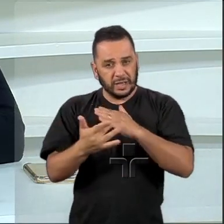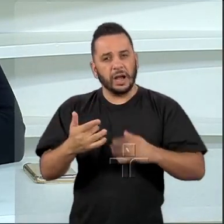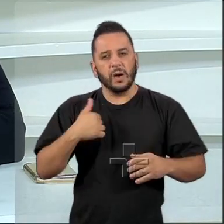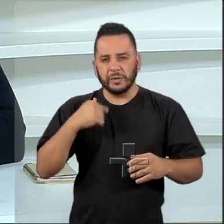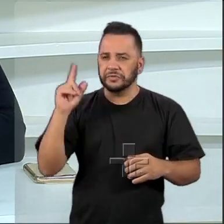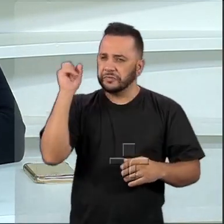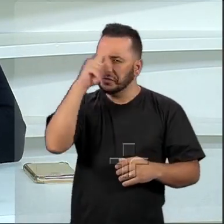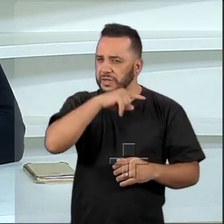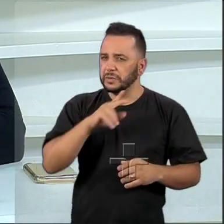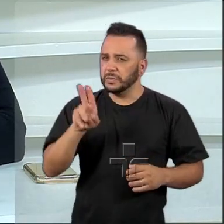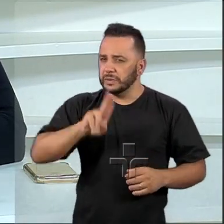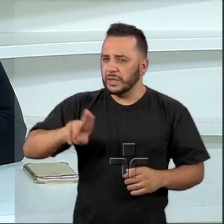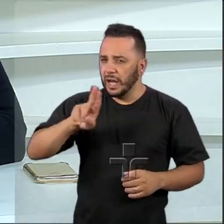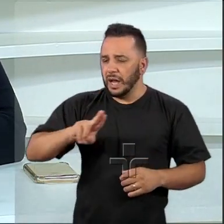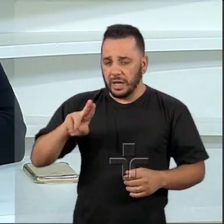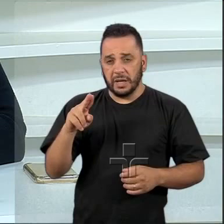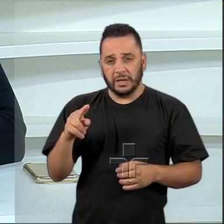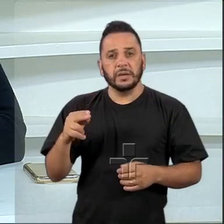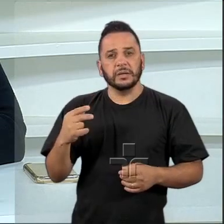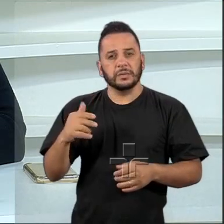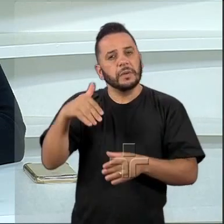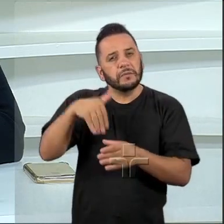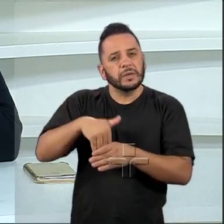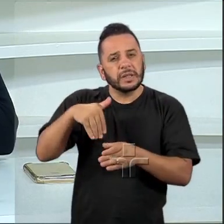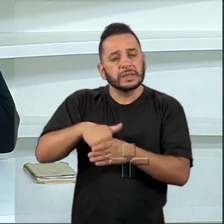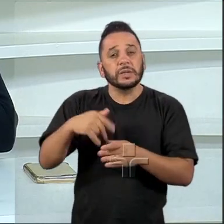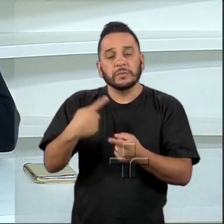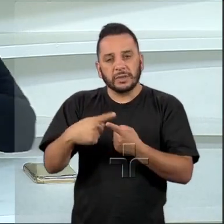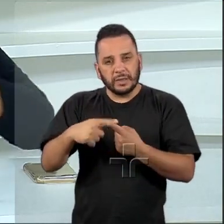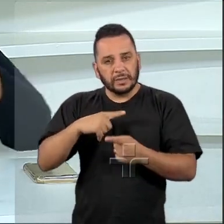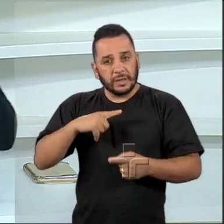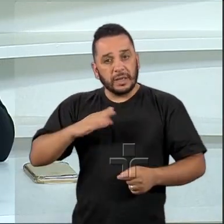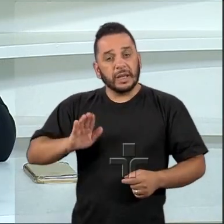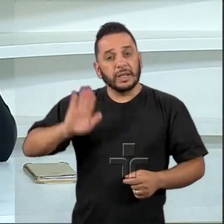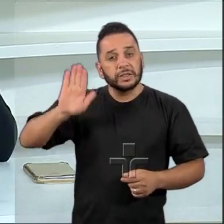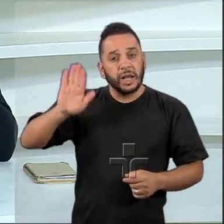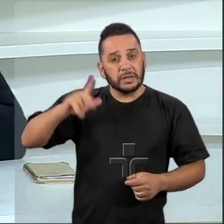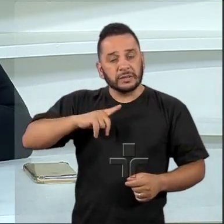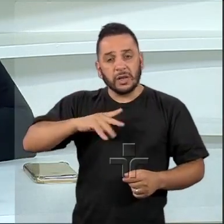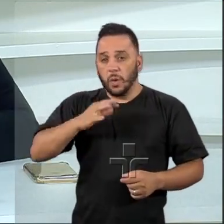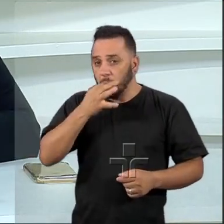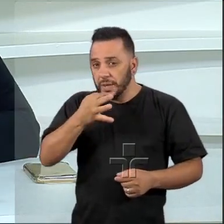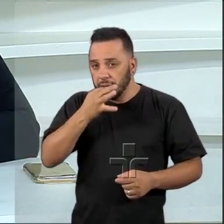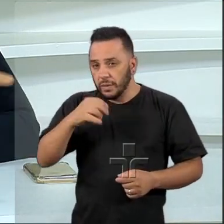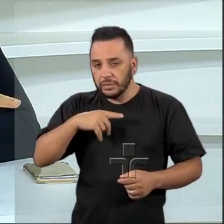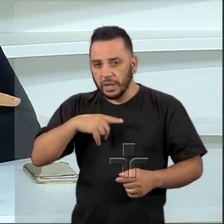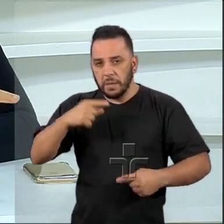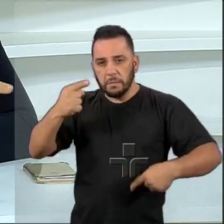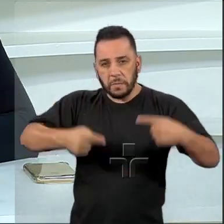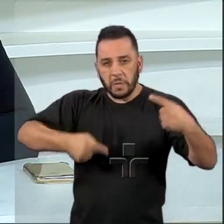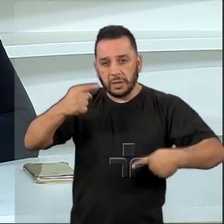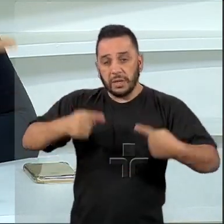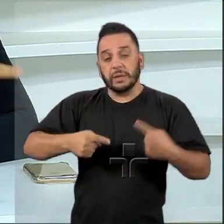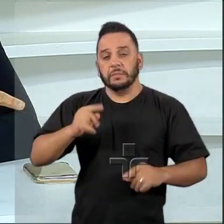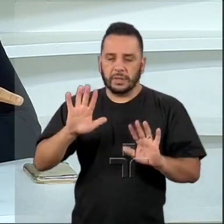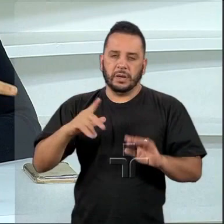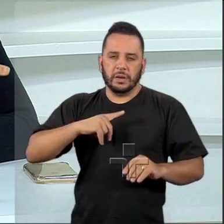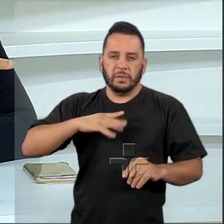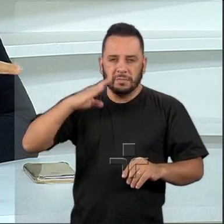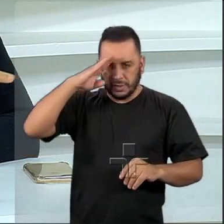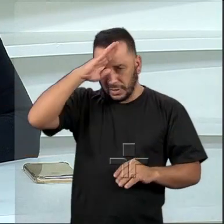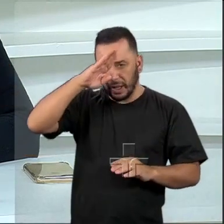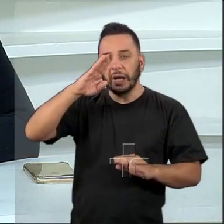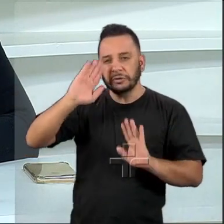de usar porque ela funciona para candidatos de opinião que entram em polêmica. O Bolsonaro descobriu isso lá